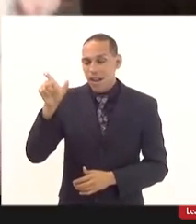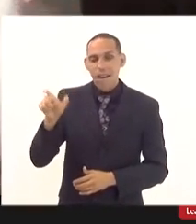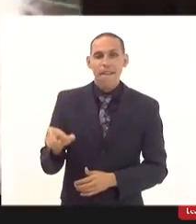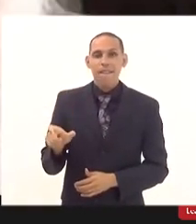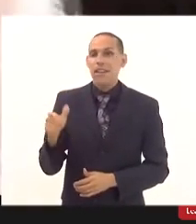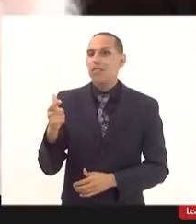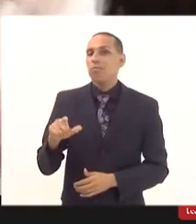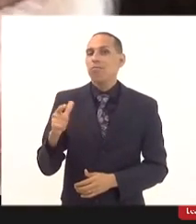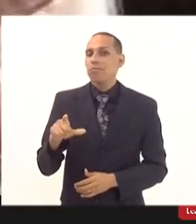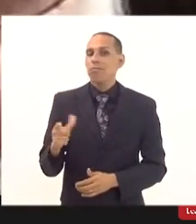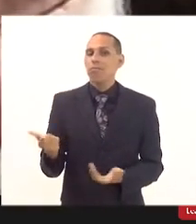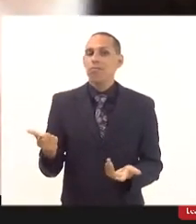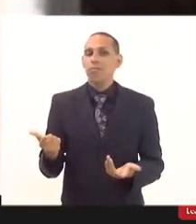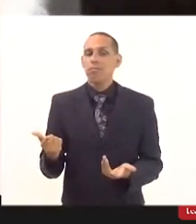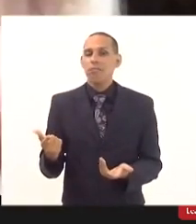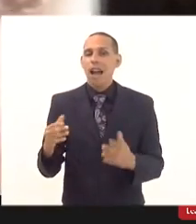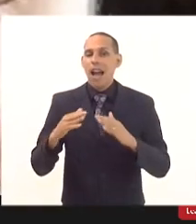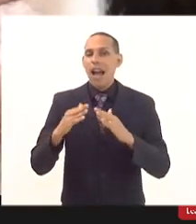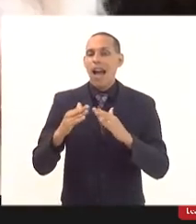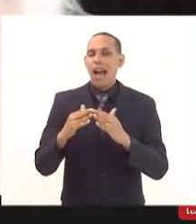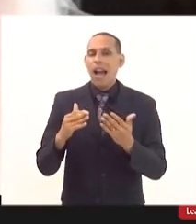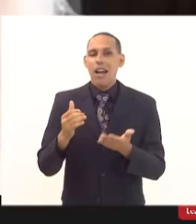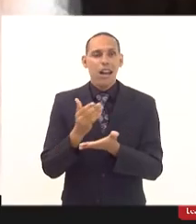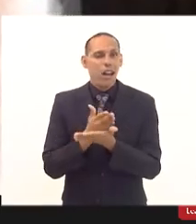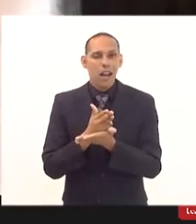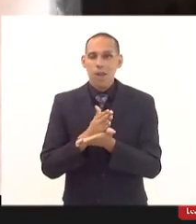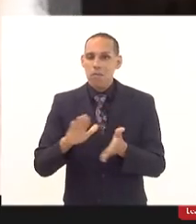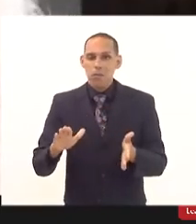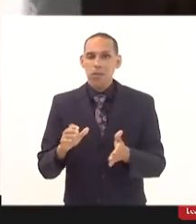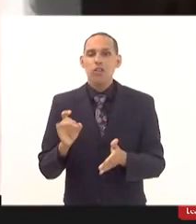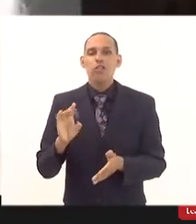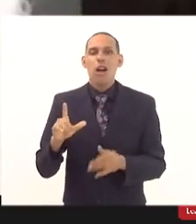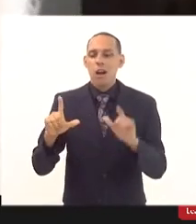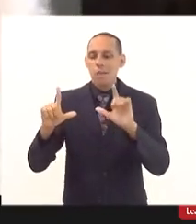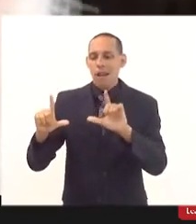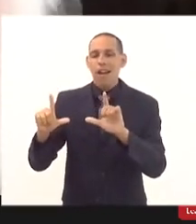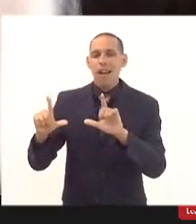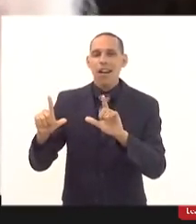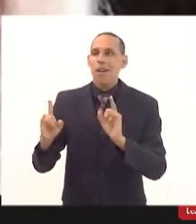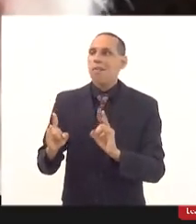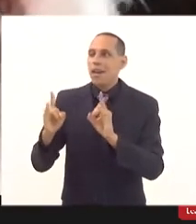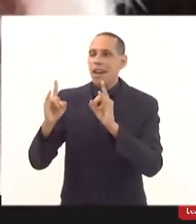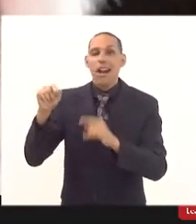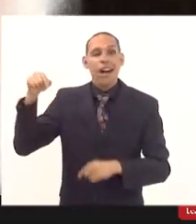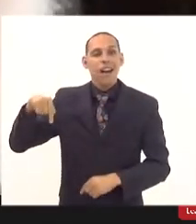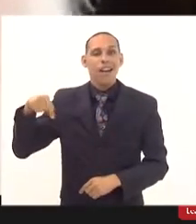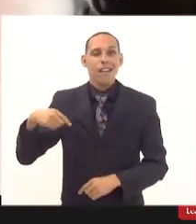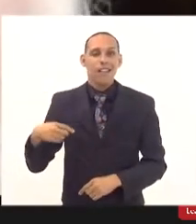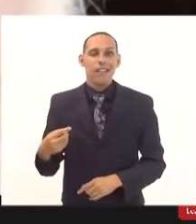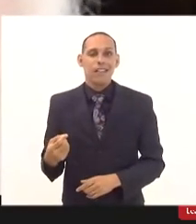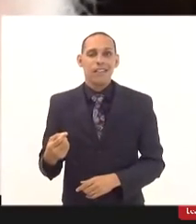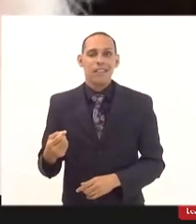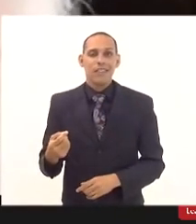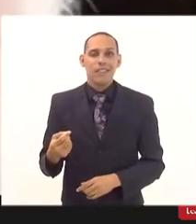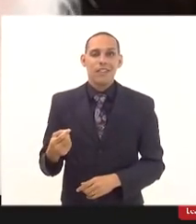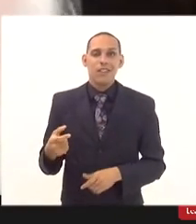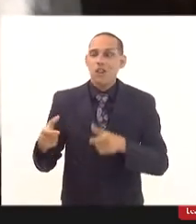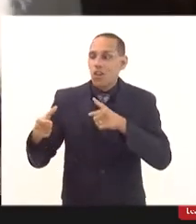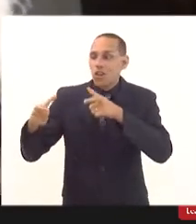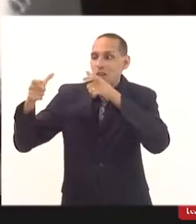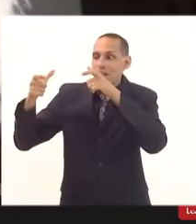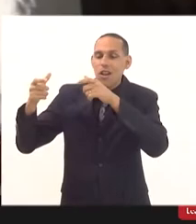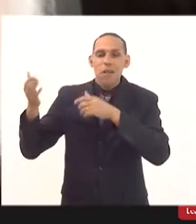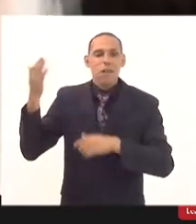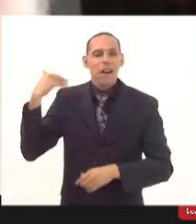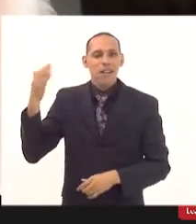tem a a casa dele não existe mais existe uma placa no prédio aqui ou no sobrado que existiu